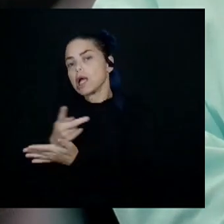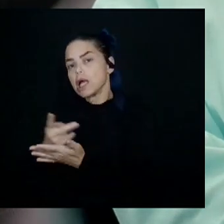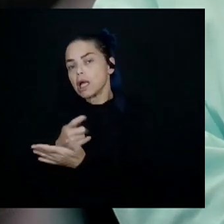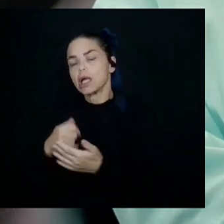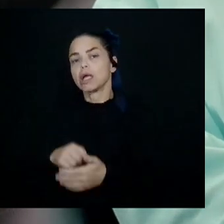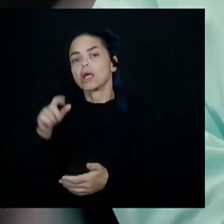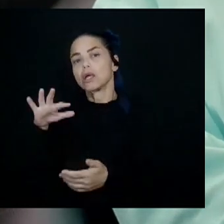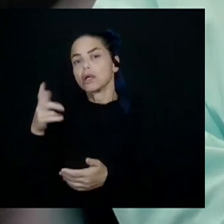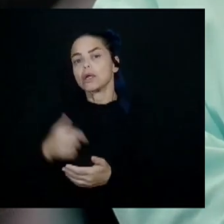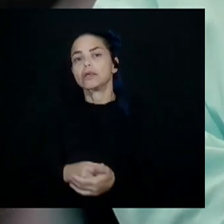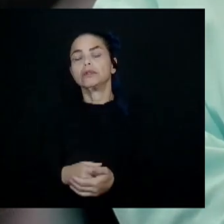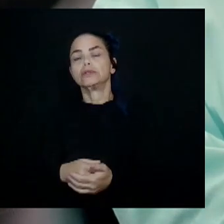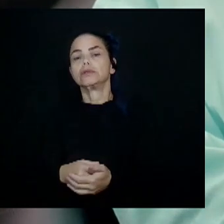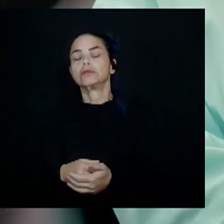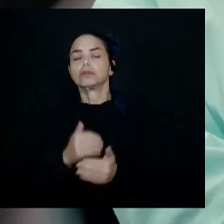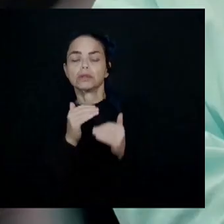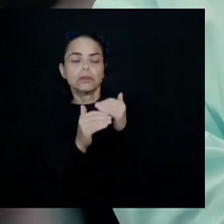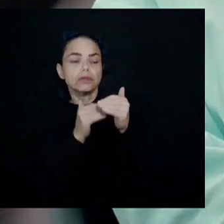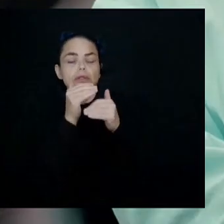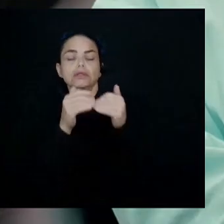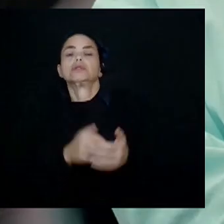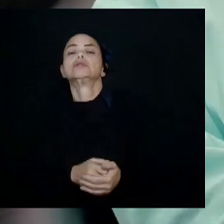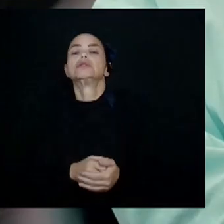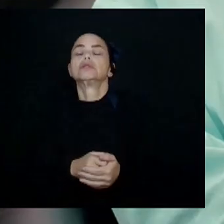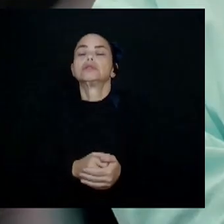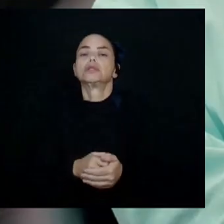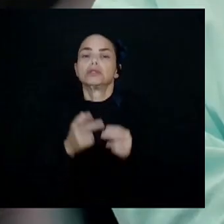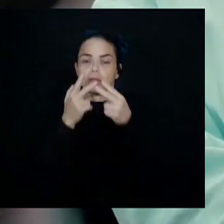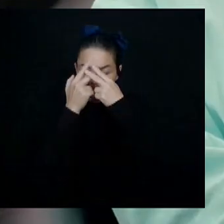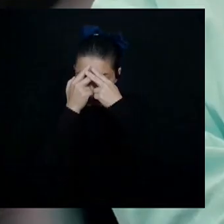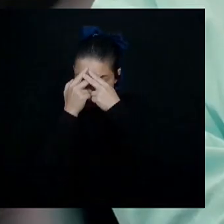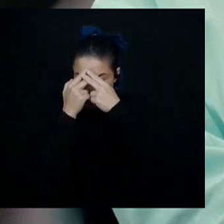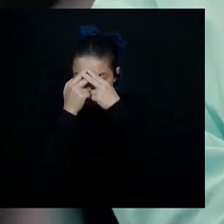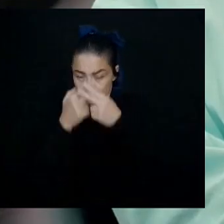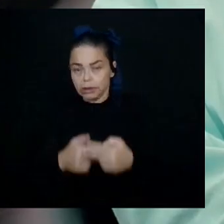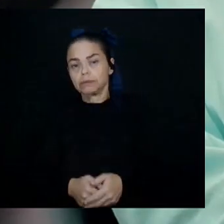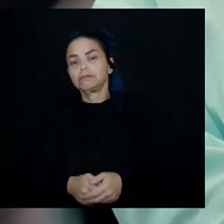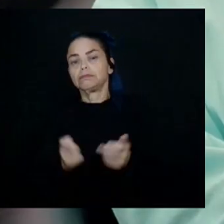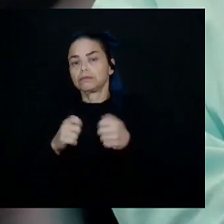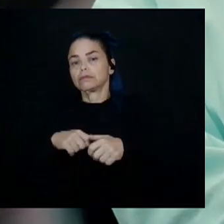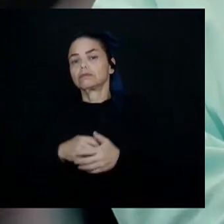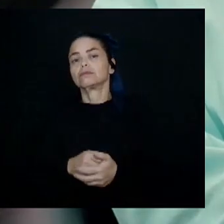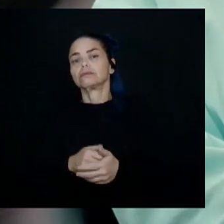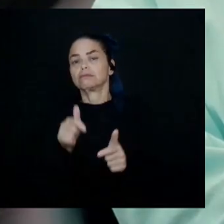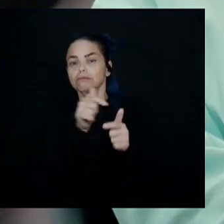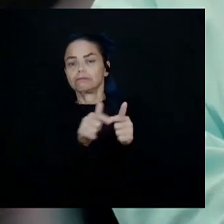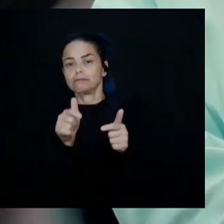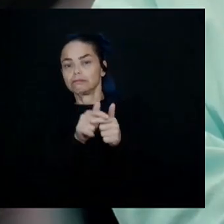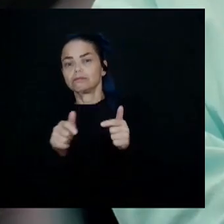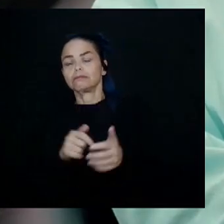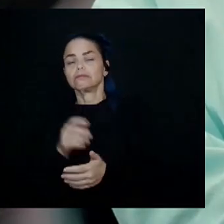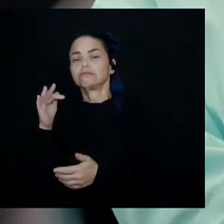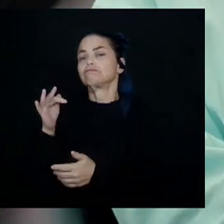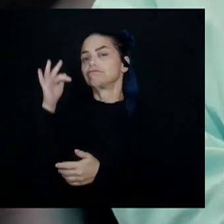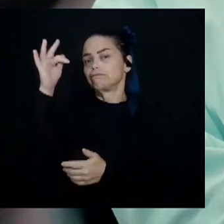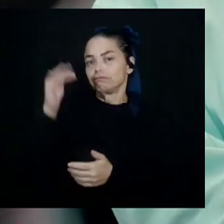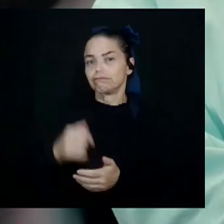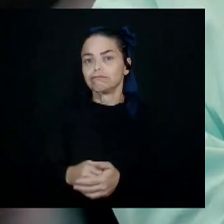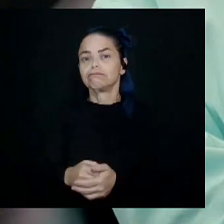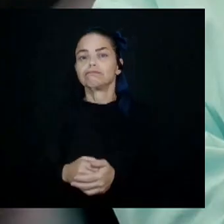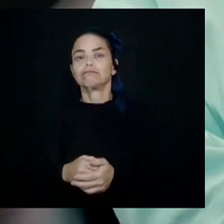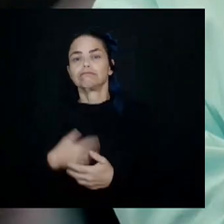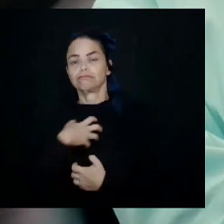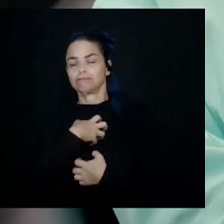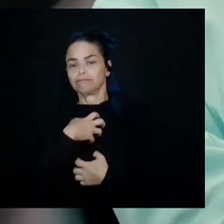Ela desenvolve certas defesas que podem causar algum problema no futuro, emocionalmente e